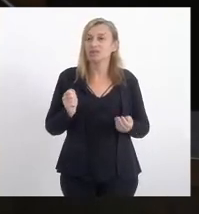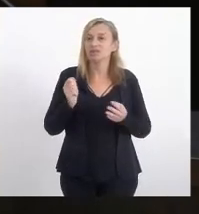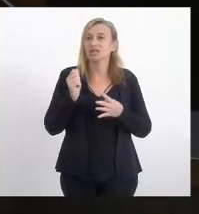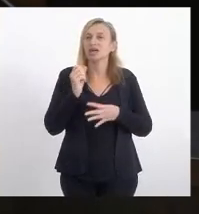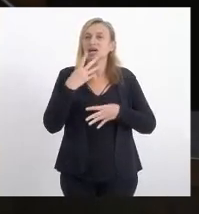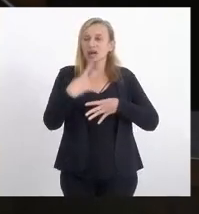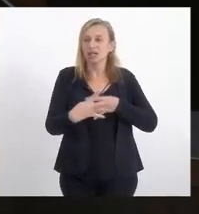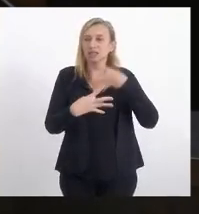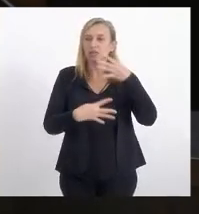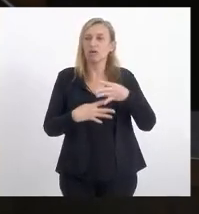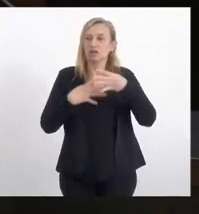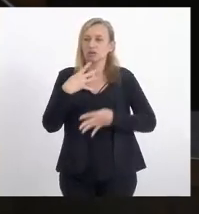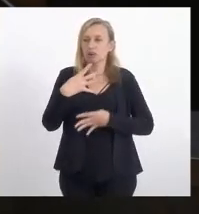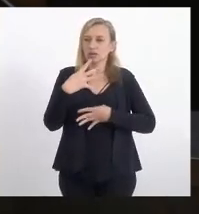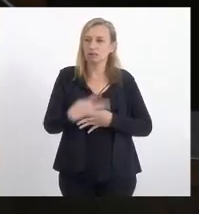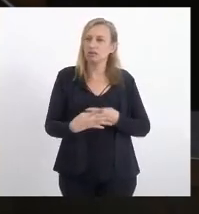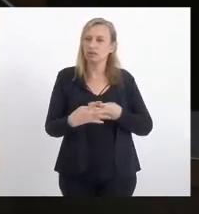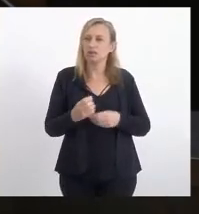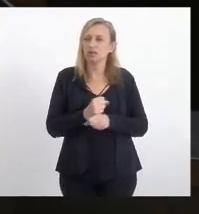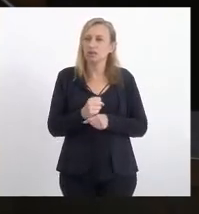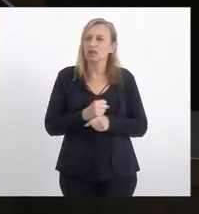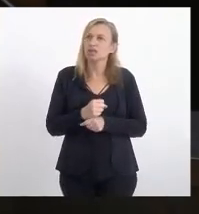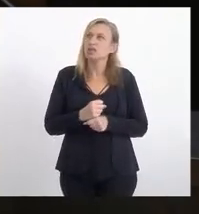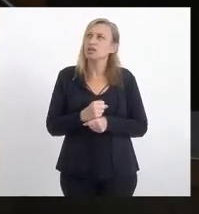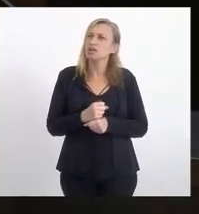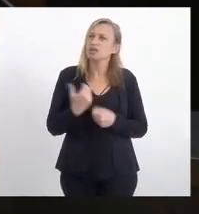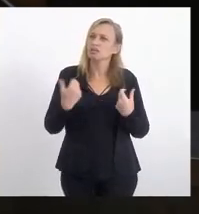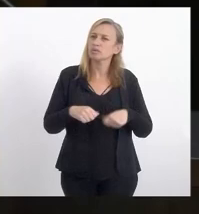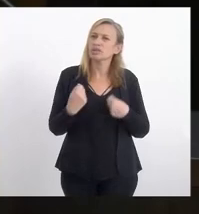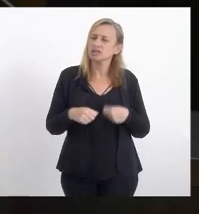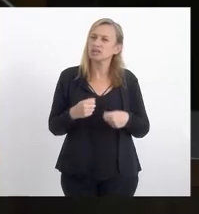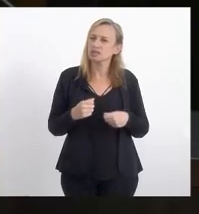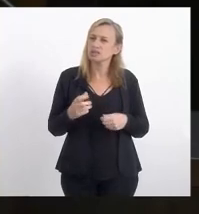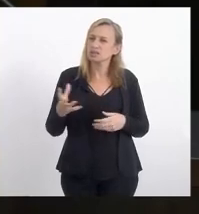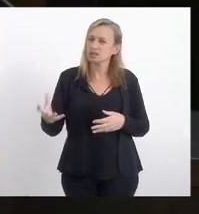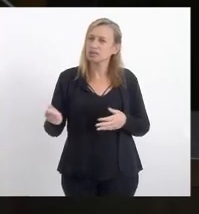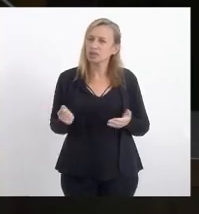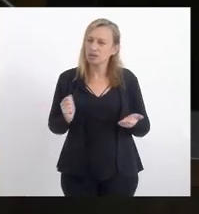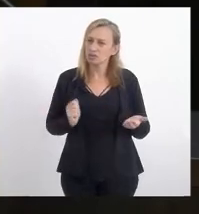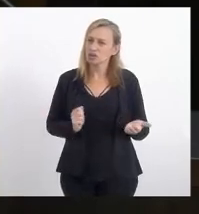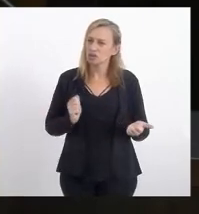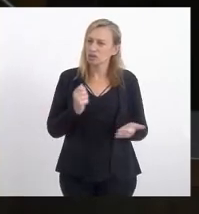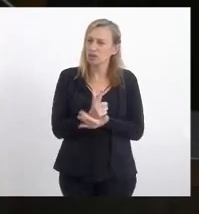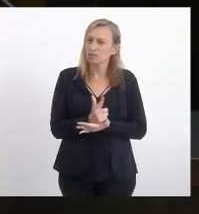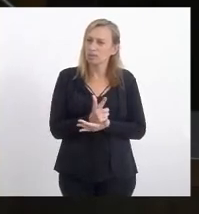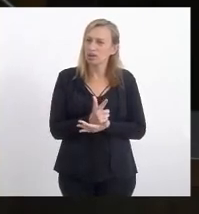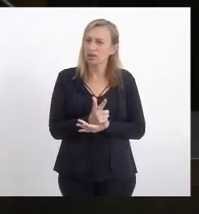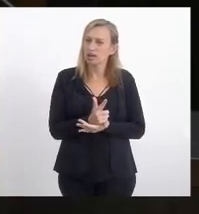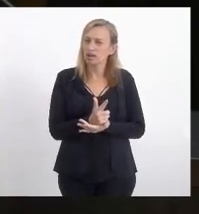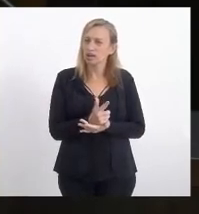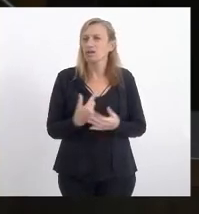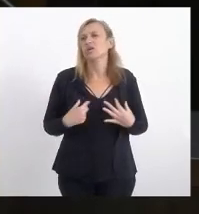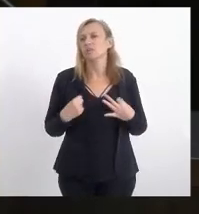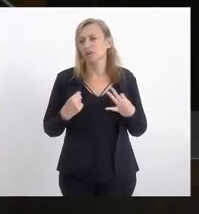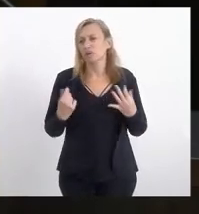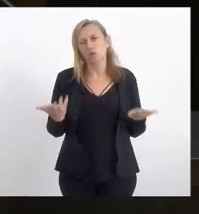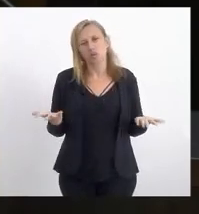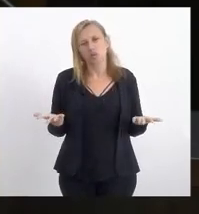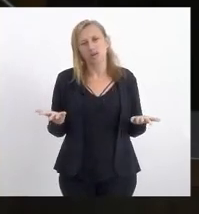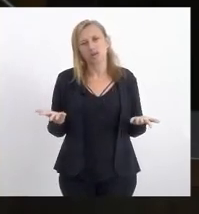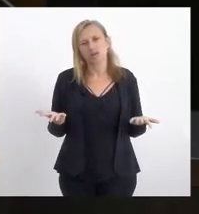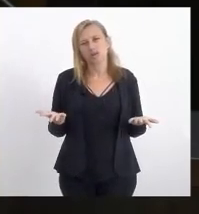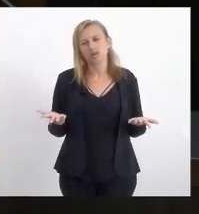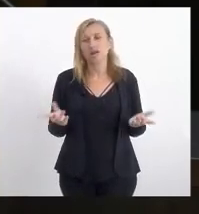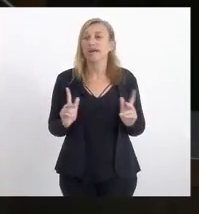cada quatro anos recebeu tem ali um adiantamento qualquer outro termo que valha e ainda pagar por isso